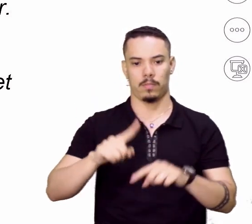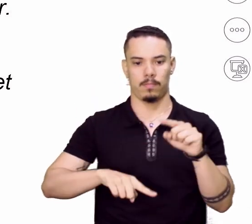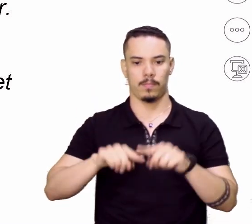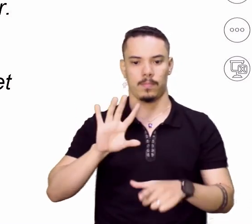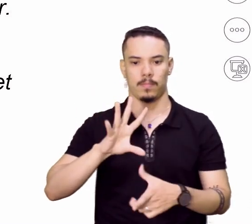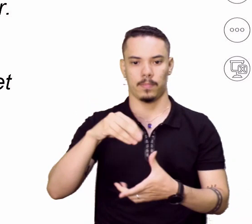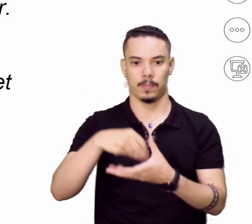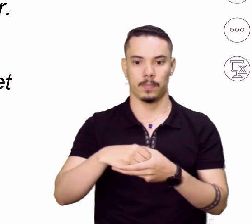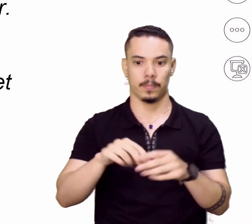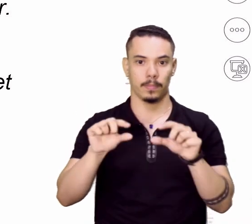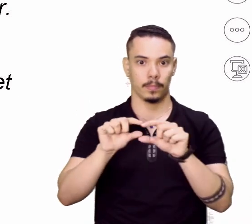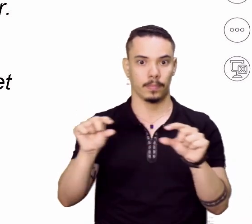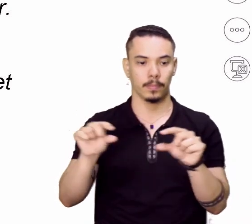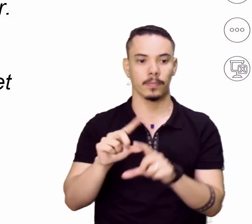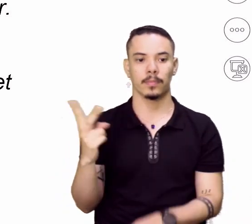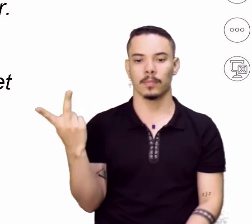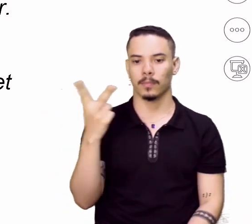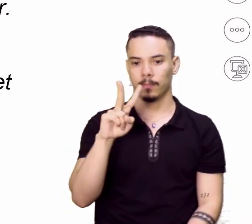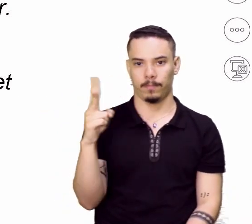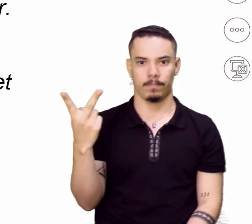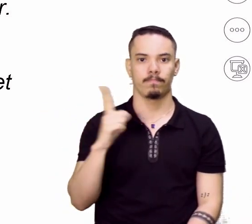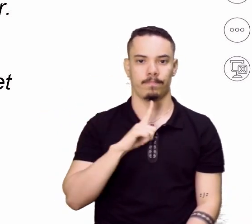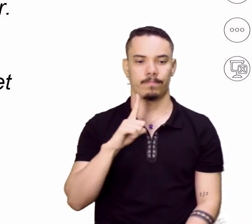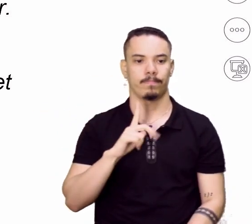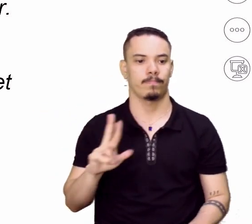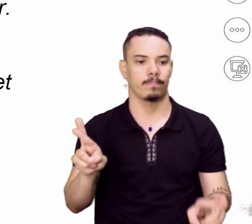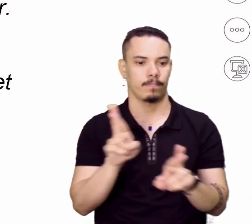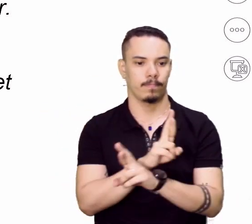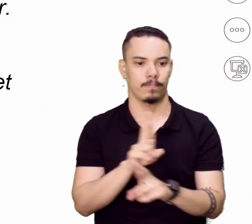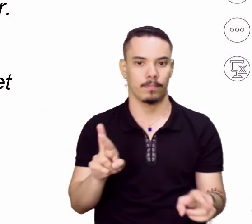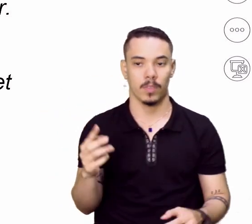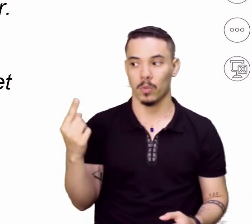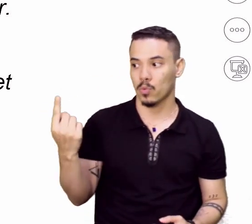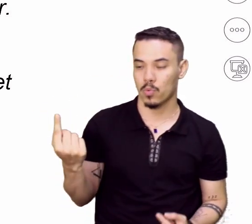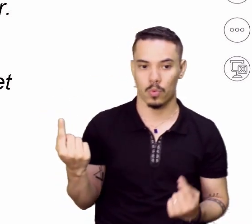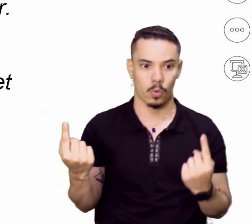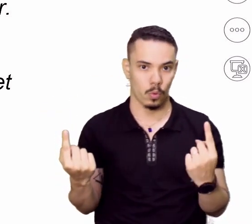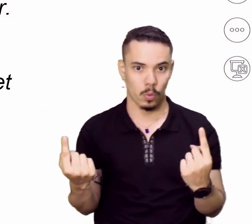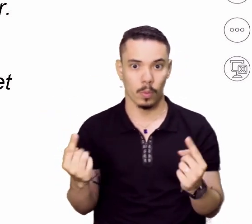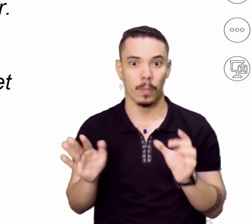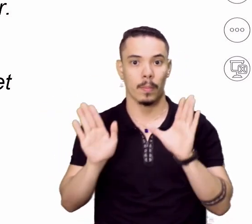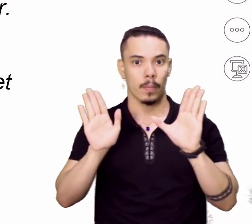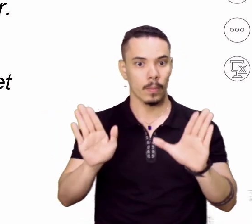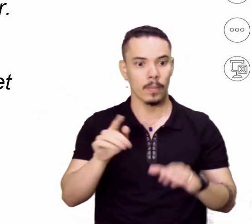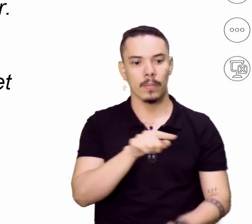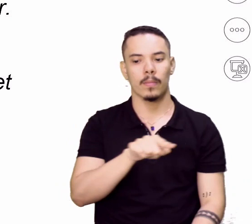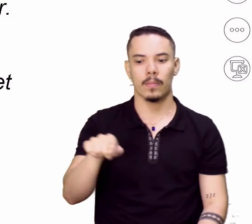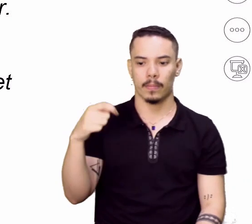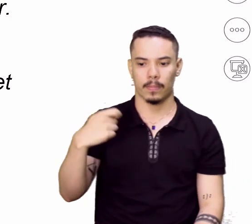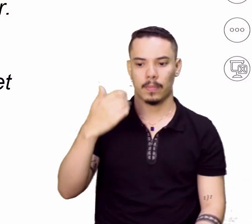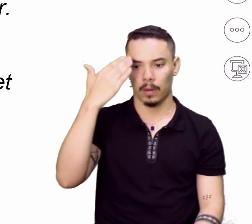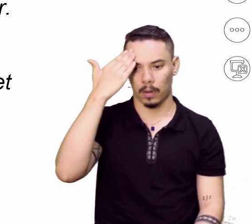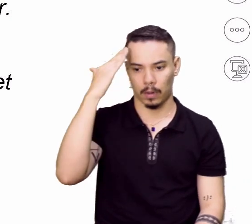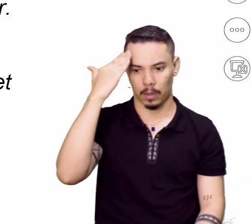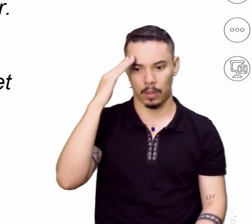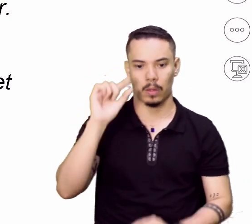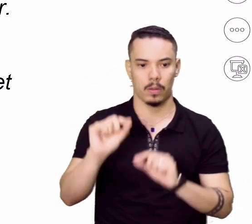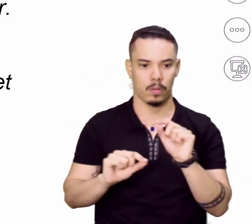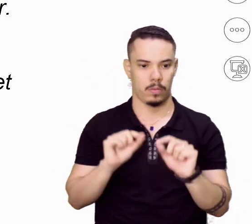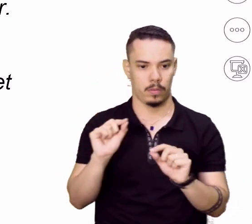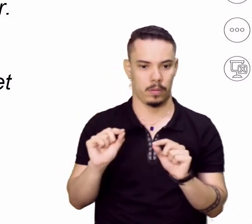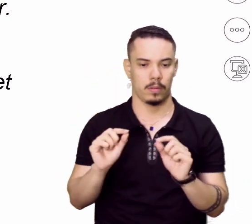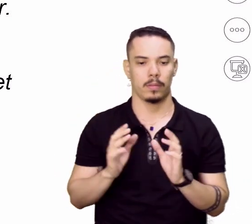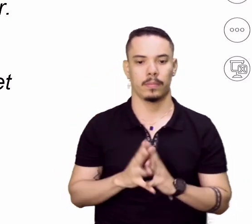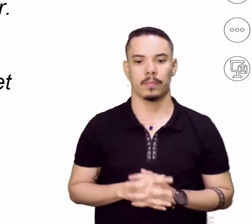e who, eles estão relacionados um entre o outro. Porém, você tem que entender que é